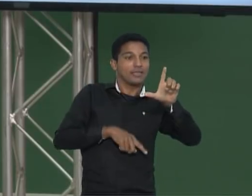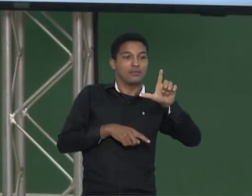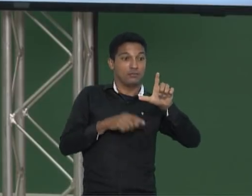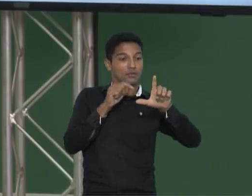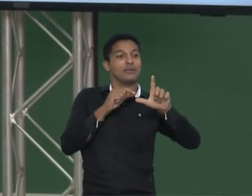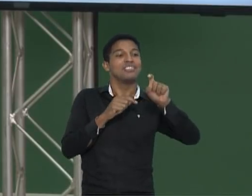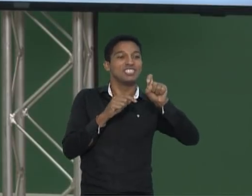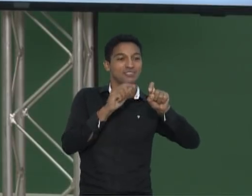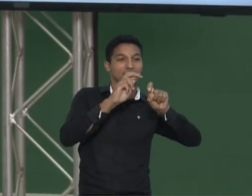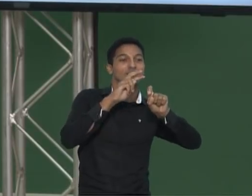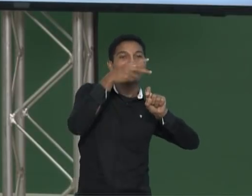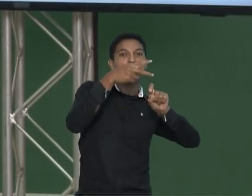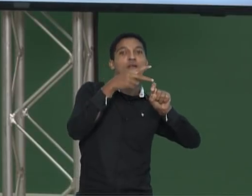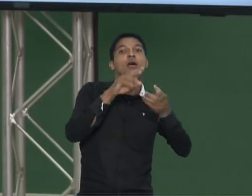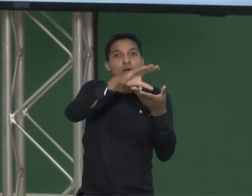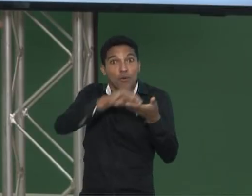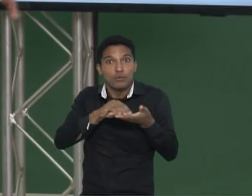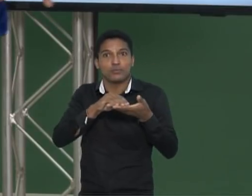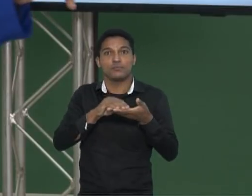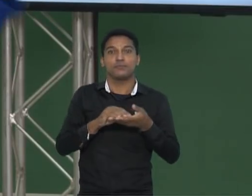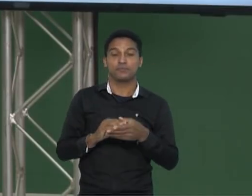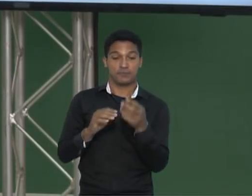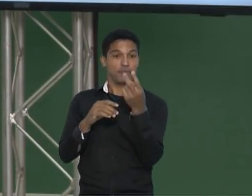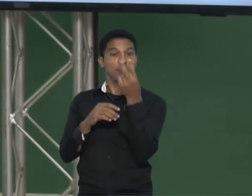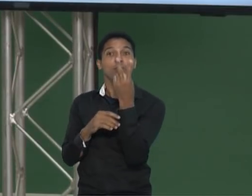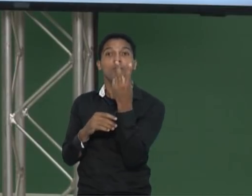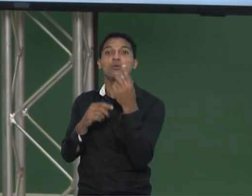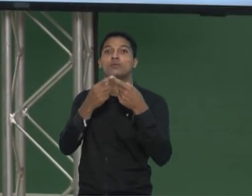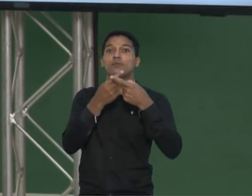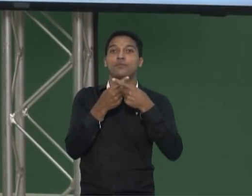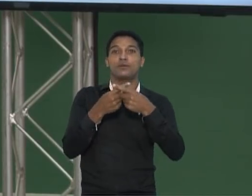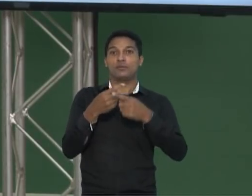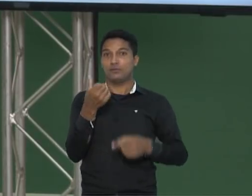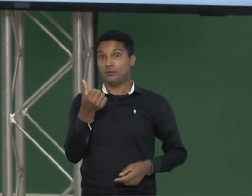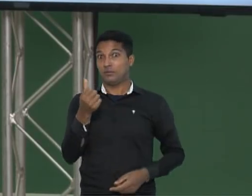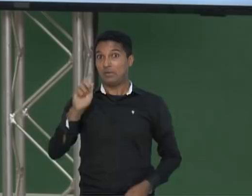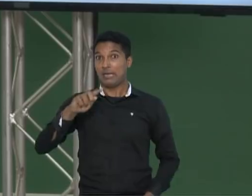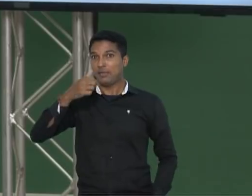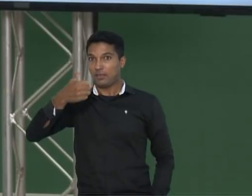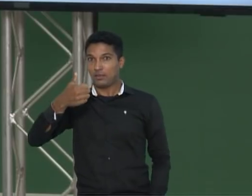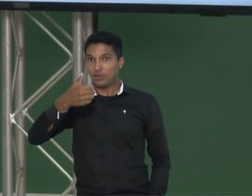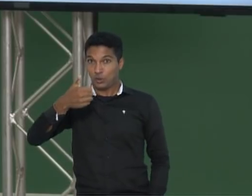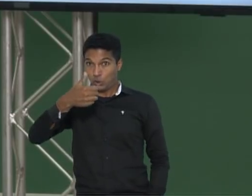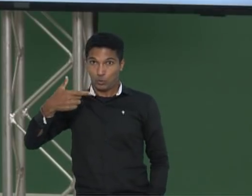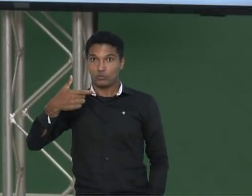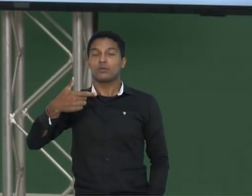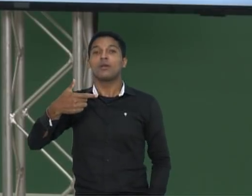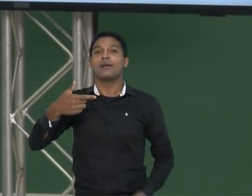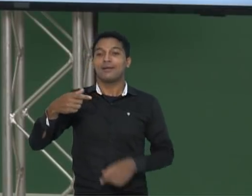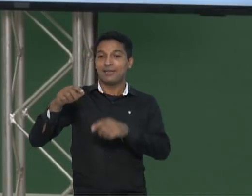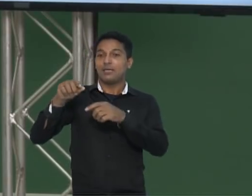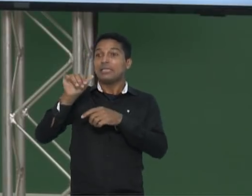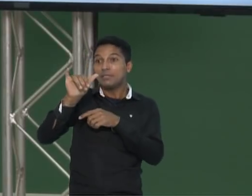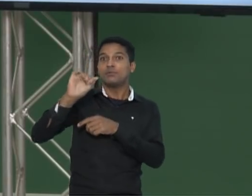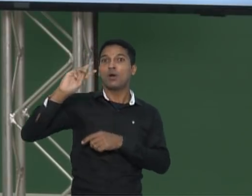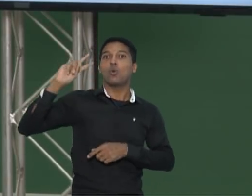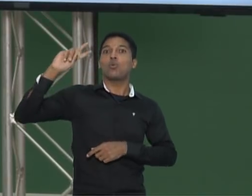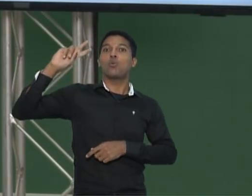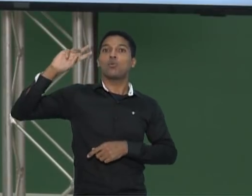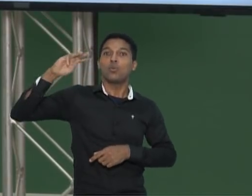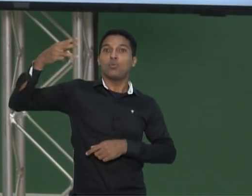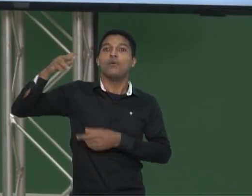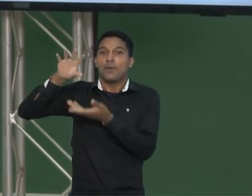quadrado. 2 vezes 6 é 12 e eu vou repetir a letra que é o y ao cubo. Facinho,